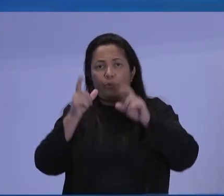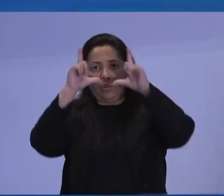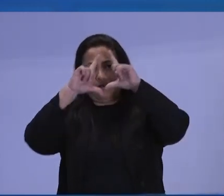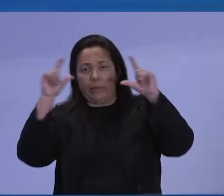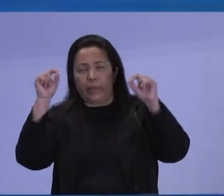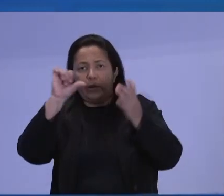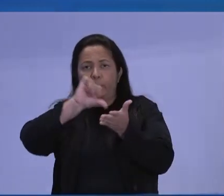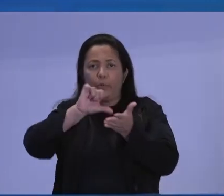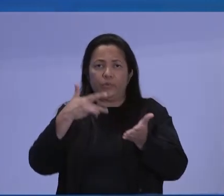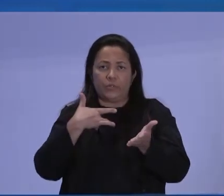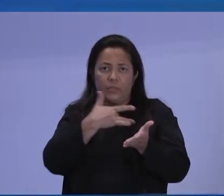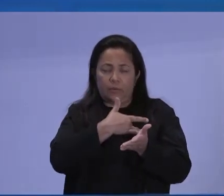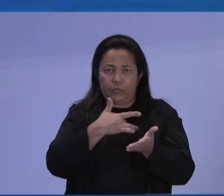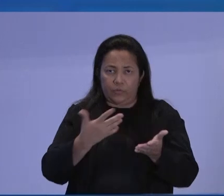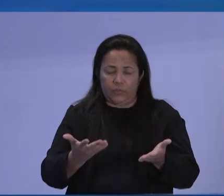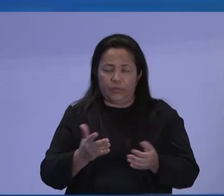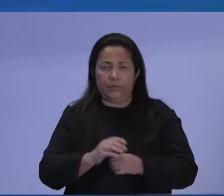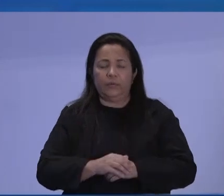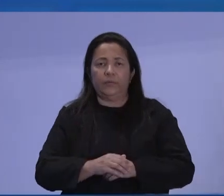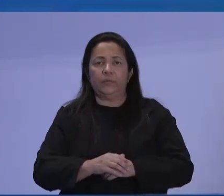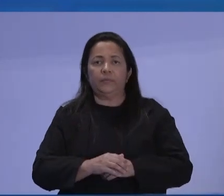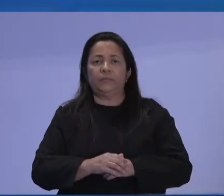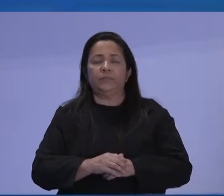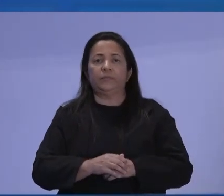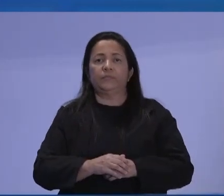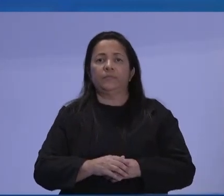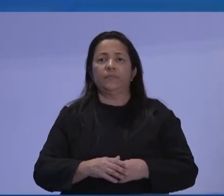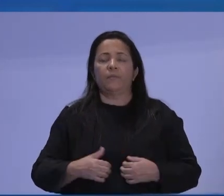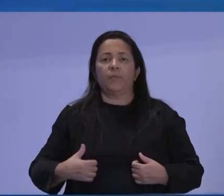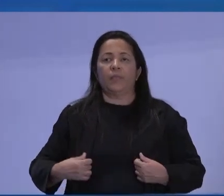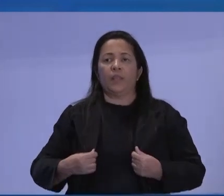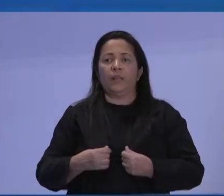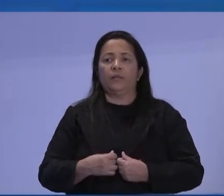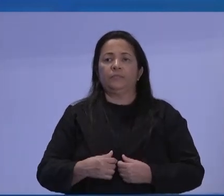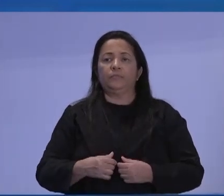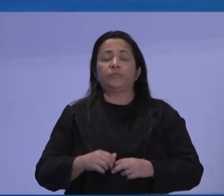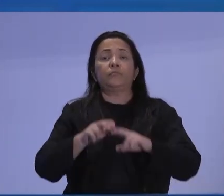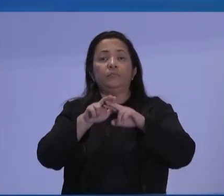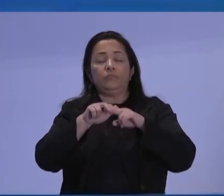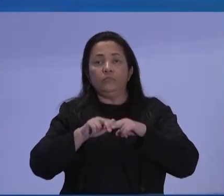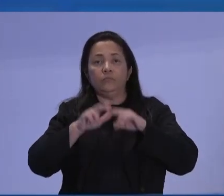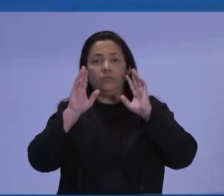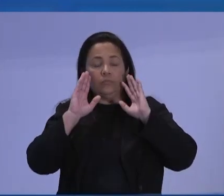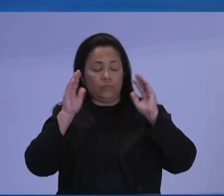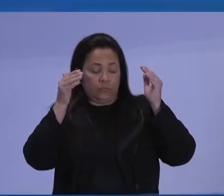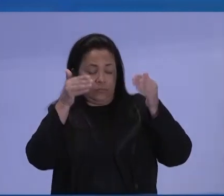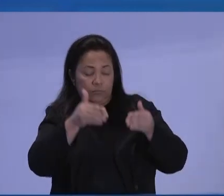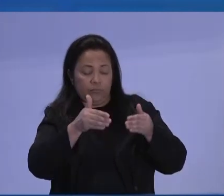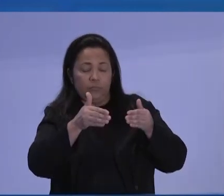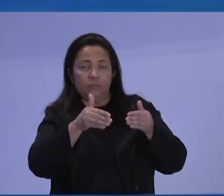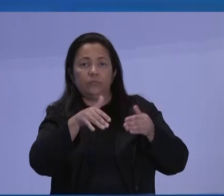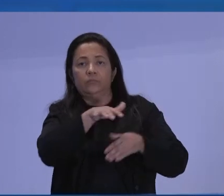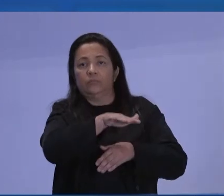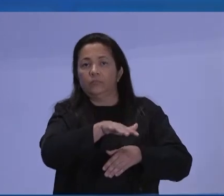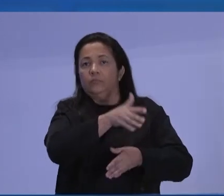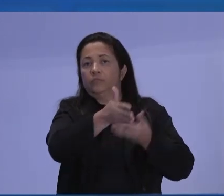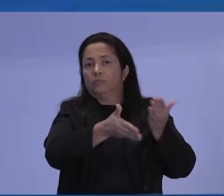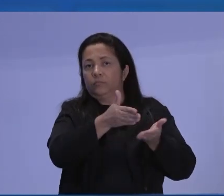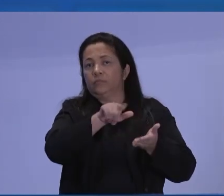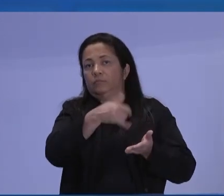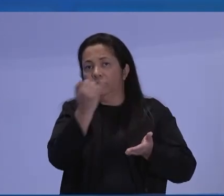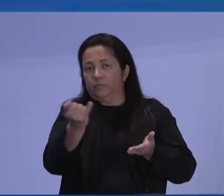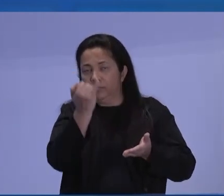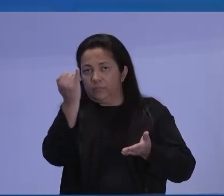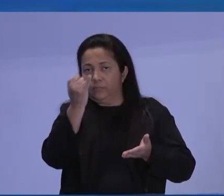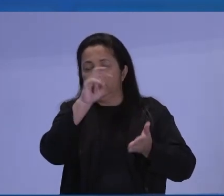tem ocorrido aí, que mudou com o PCDT da hanseníase, é outro foco muito importante, porque isso representa, sim, o diagnóstico